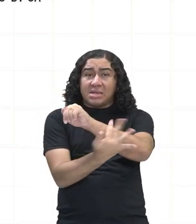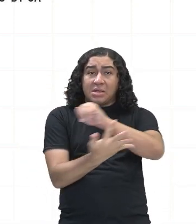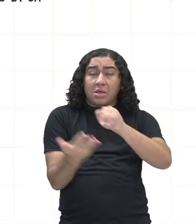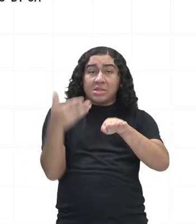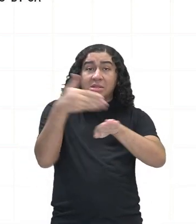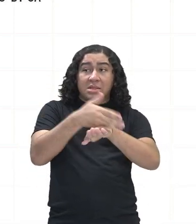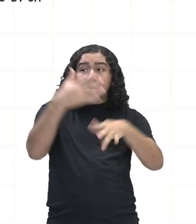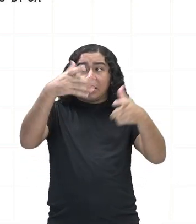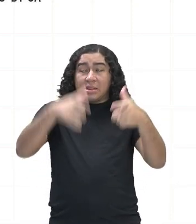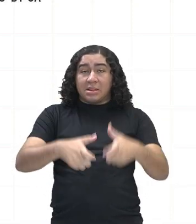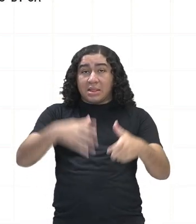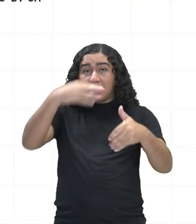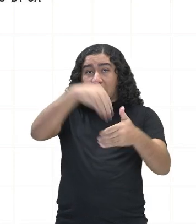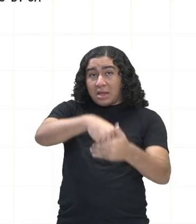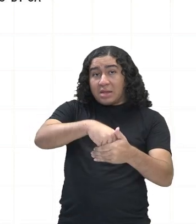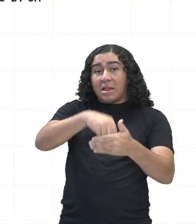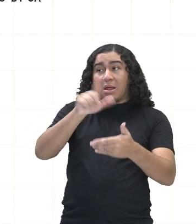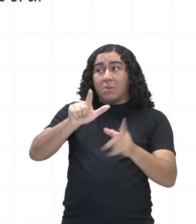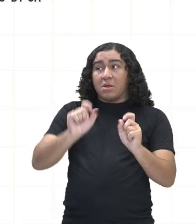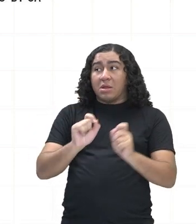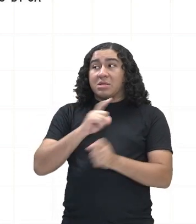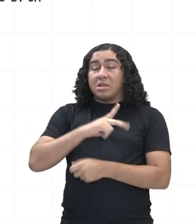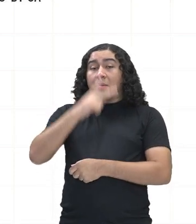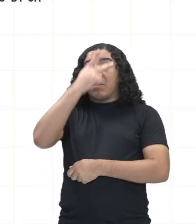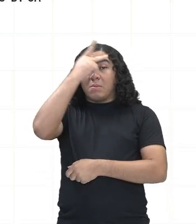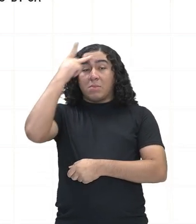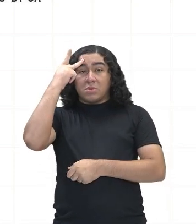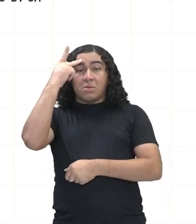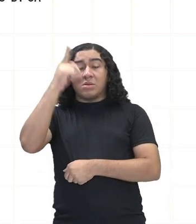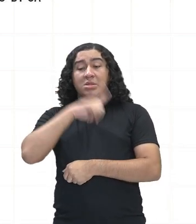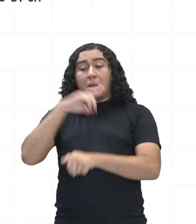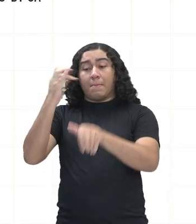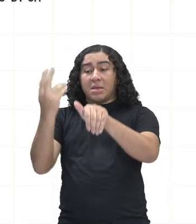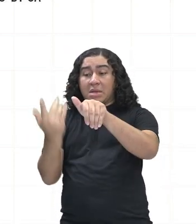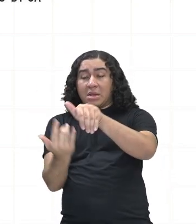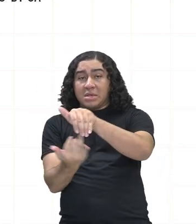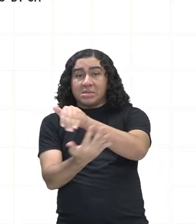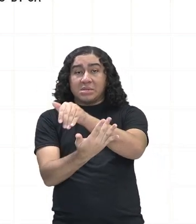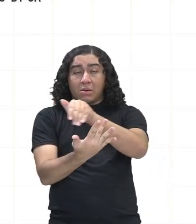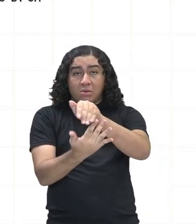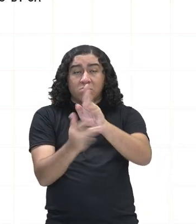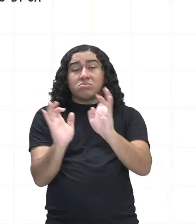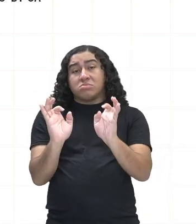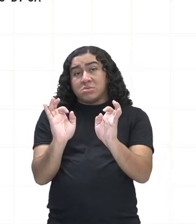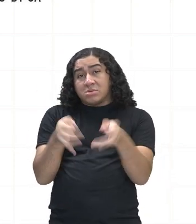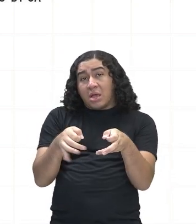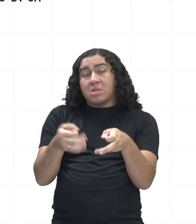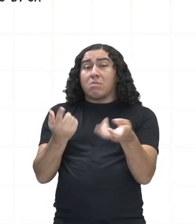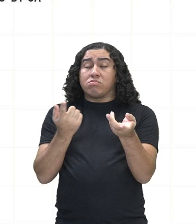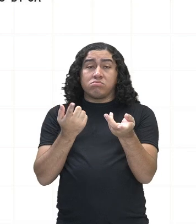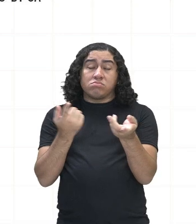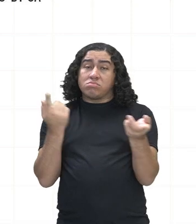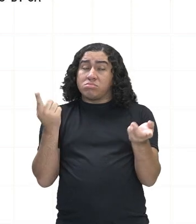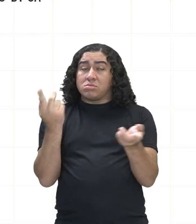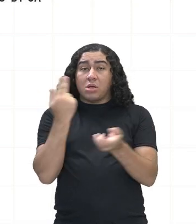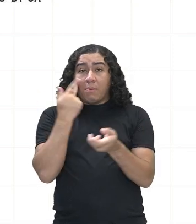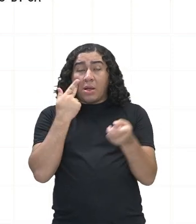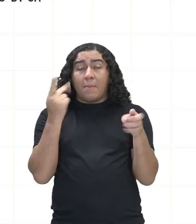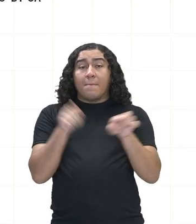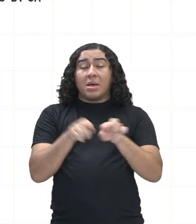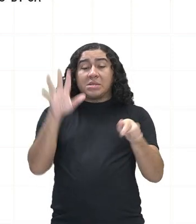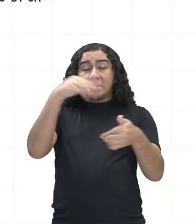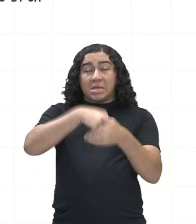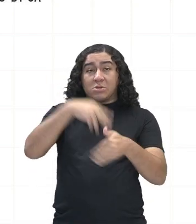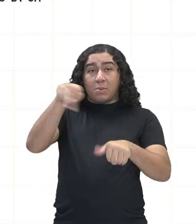quando uma pessoa se desloca, né, de maneira voluntária dentro de um mesmo país. Uma pessoa que aqui no território brasileiro, que mora